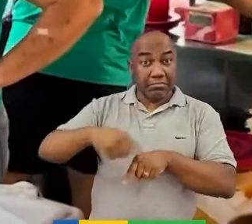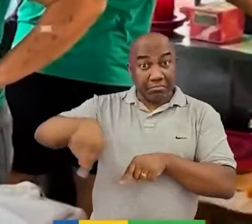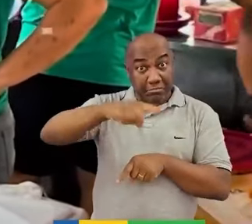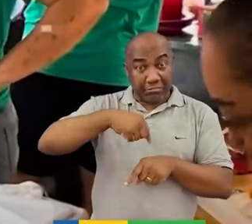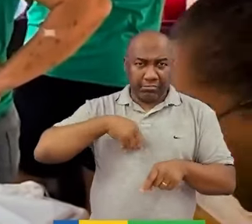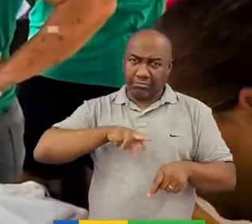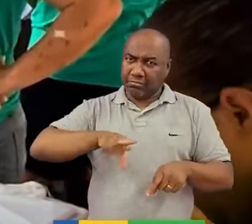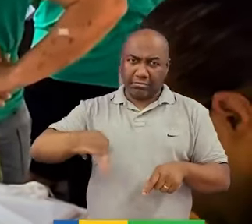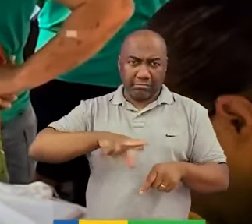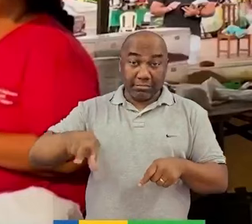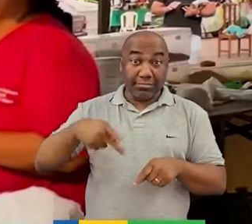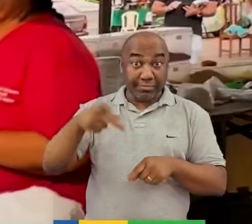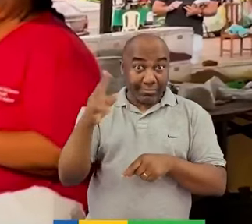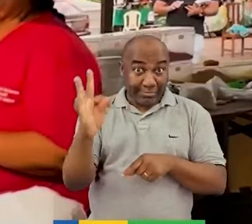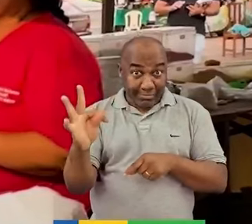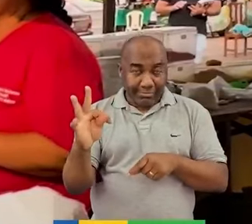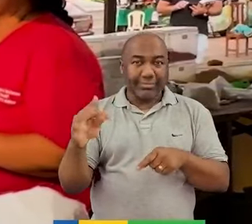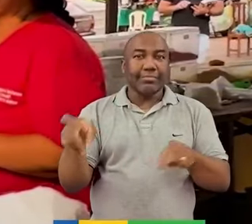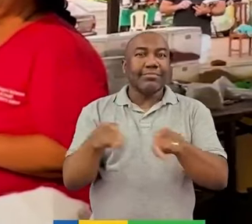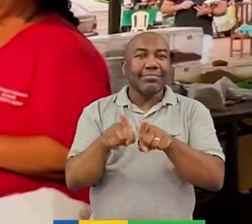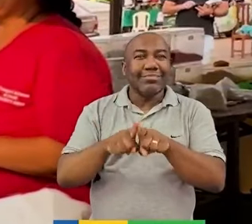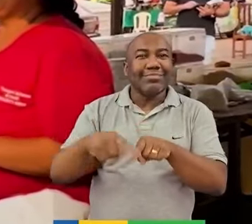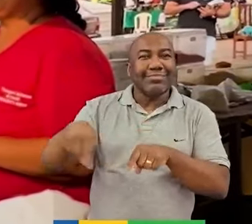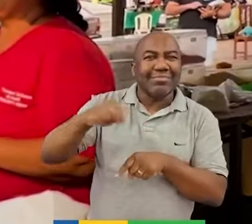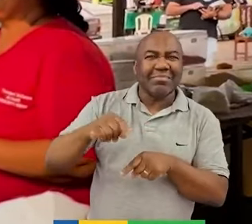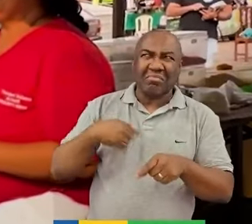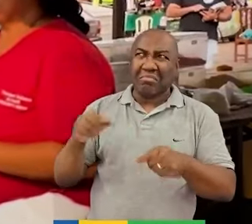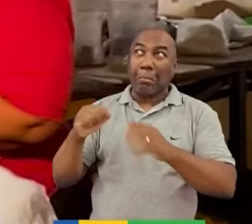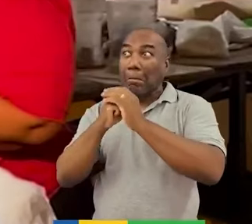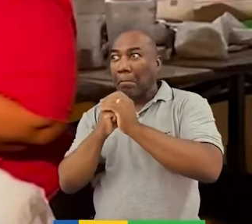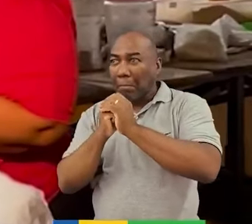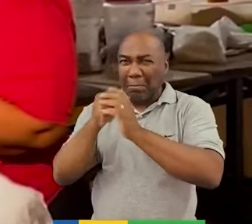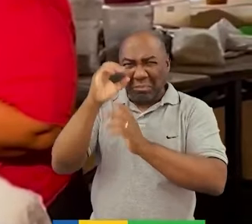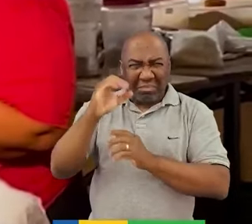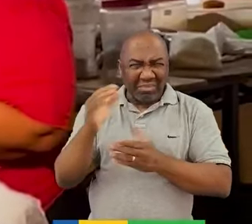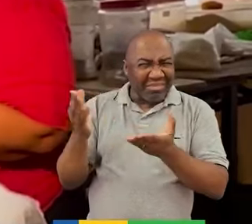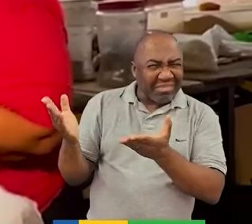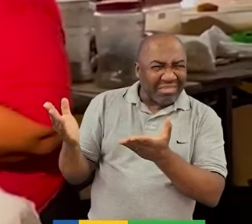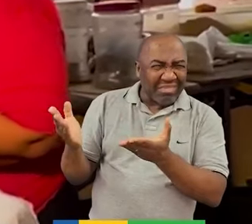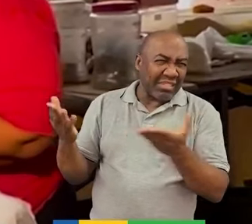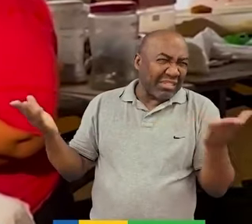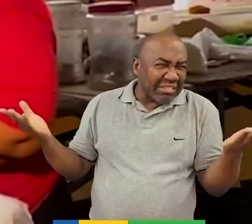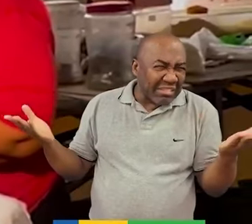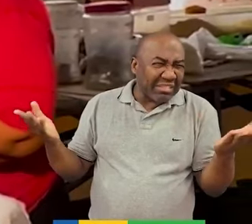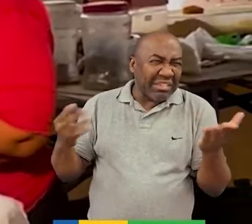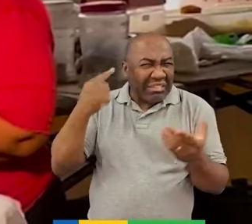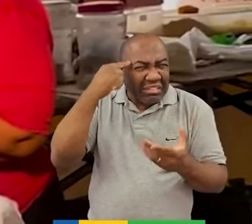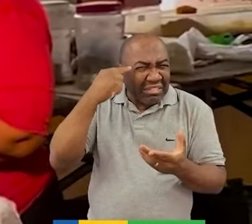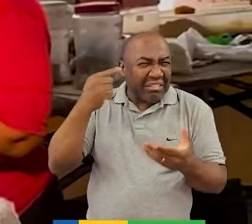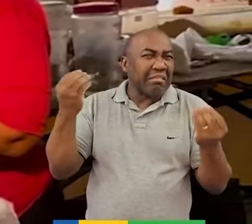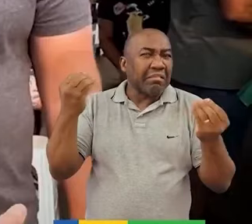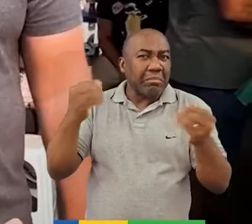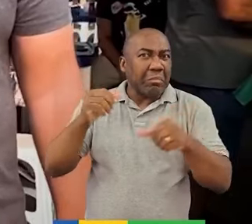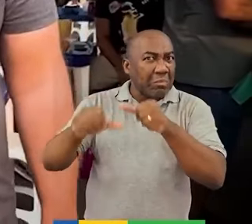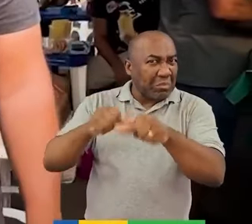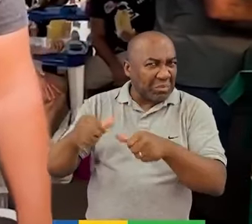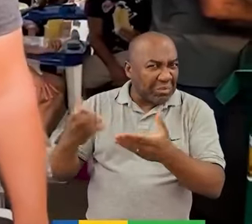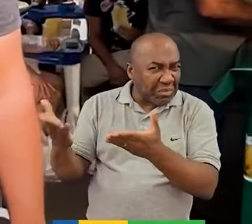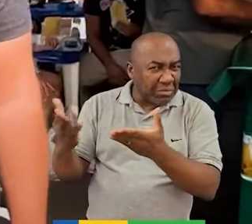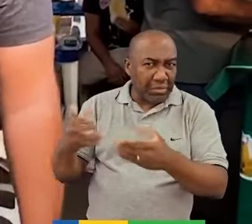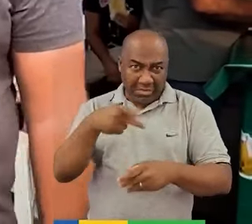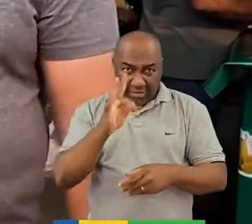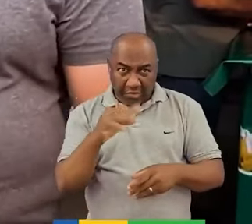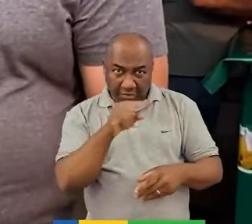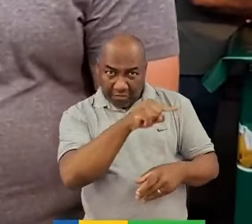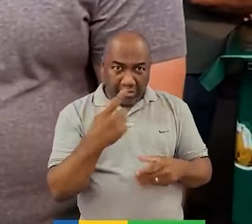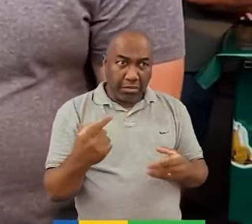Deus o livro de PT. Agora fala até que é cristão, né? Pois então, você vê como que mudou, né? Não vai votar